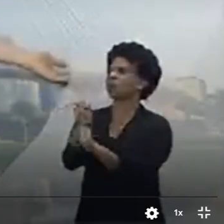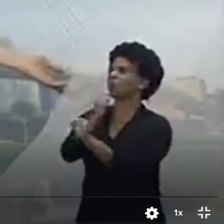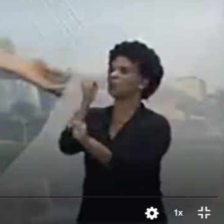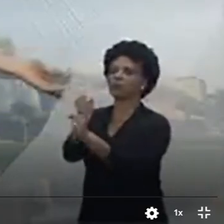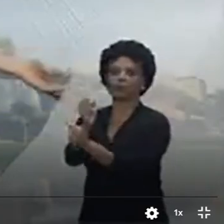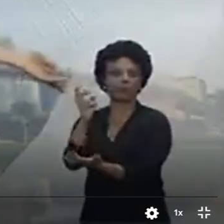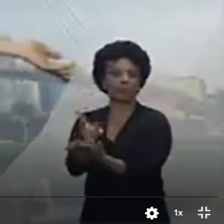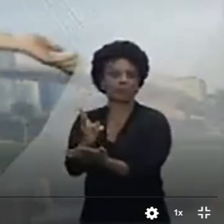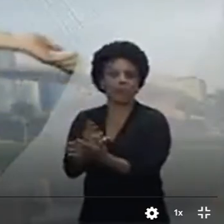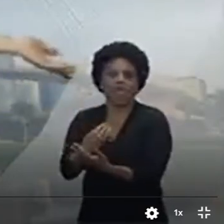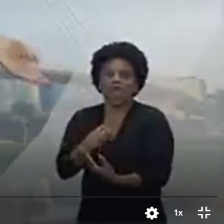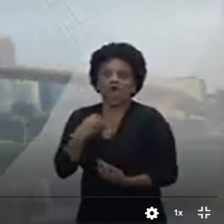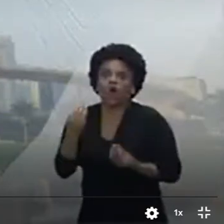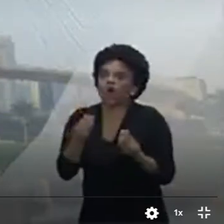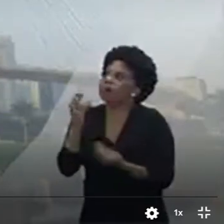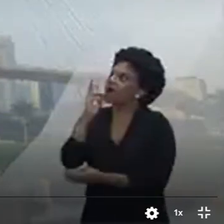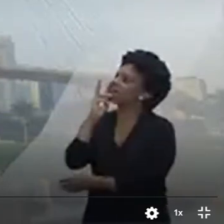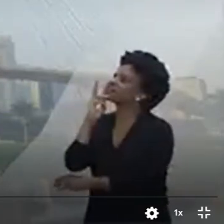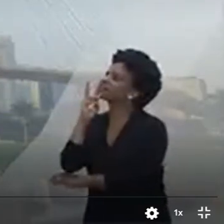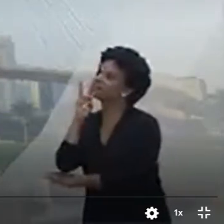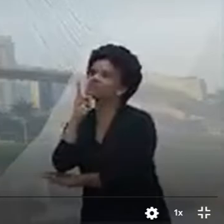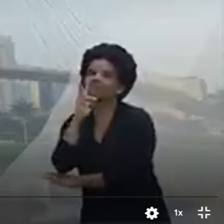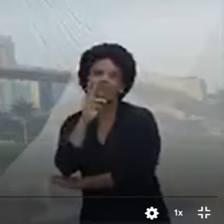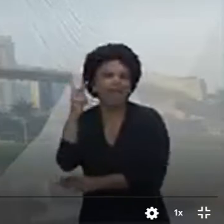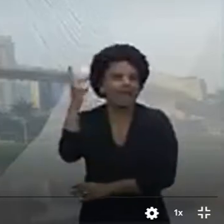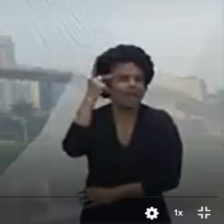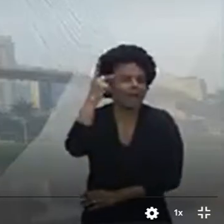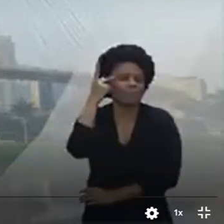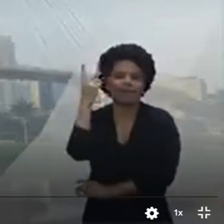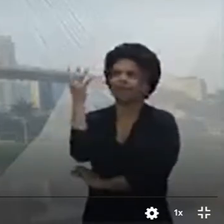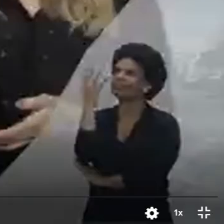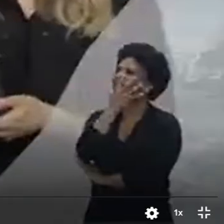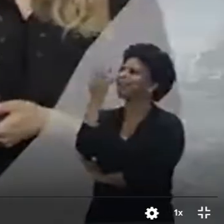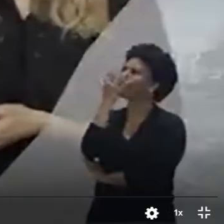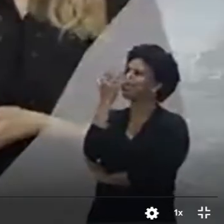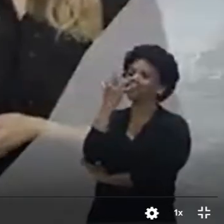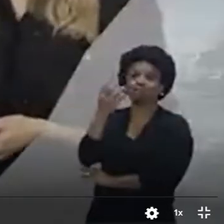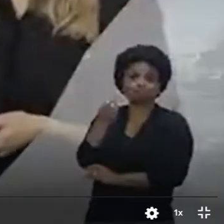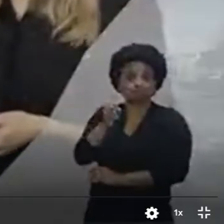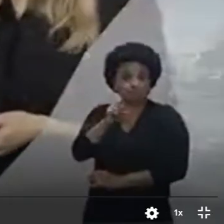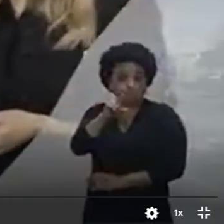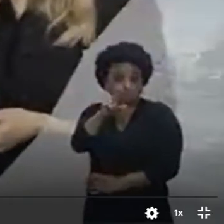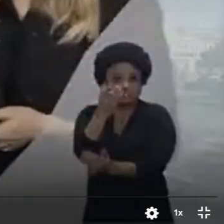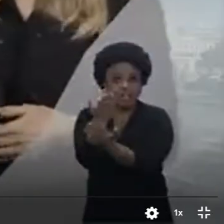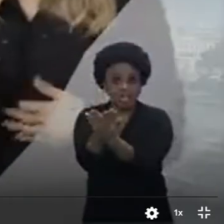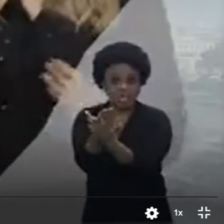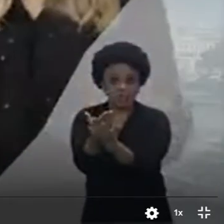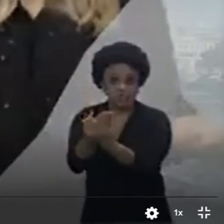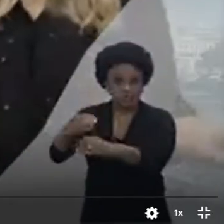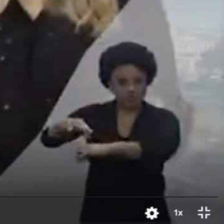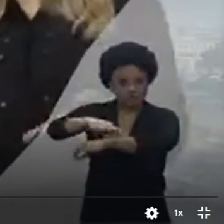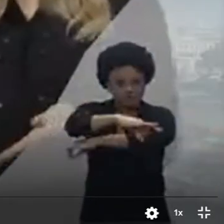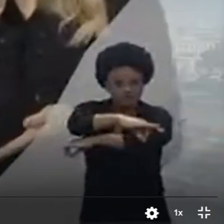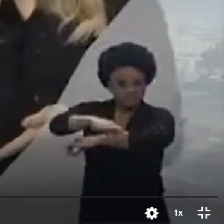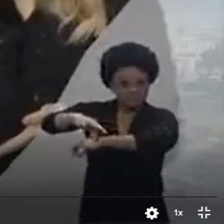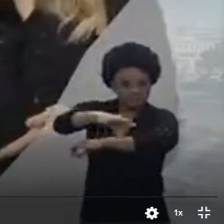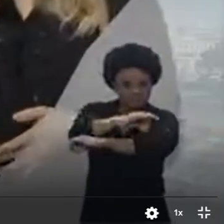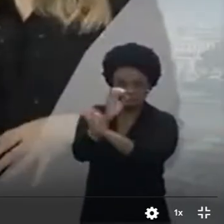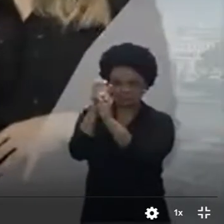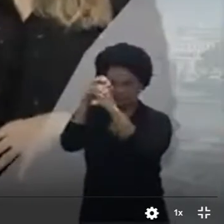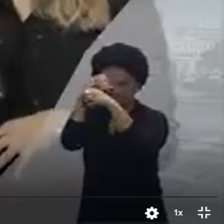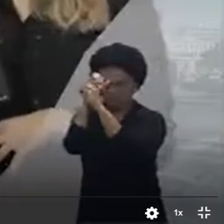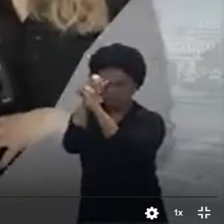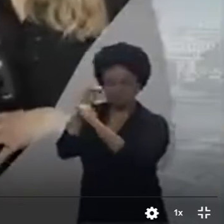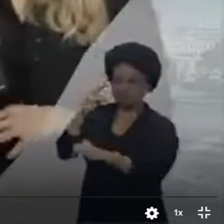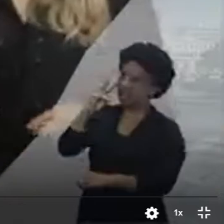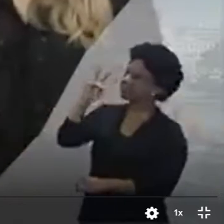como não se encantar com essa cidade se você é uma estudante de engenharia civil como eu. Quando passeio assim pelas ruas e vejo um prédio em fase de execução,